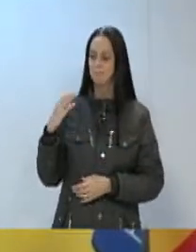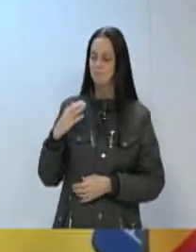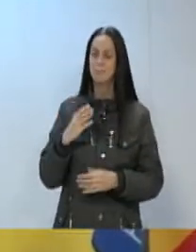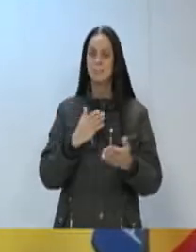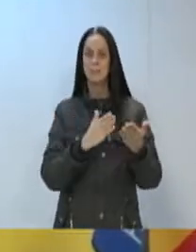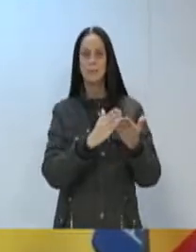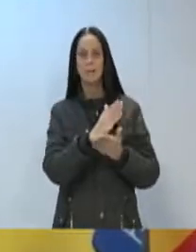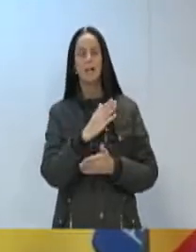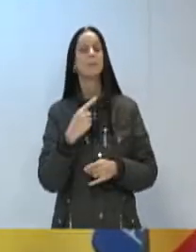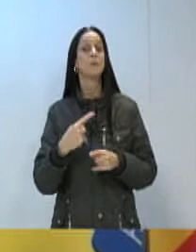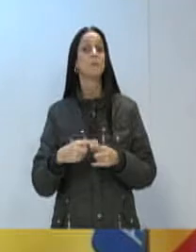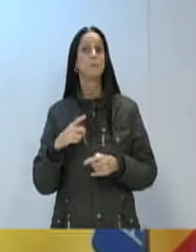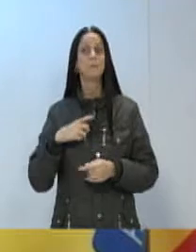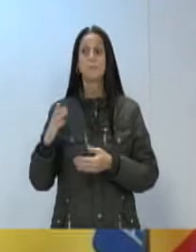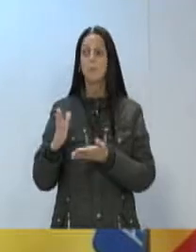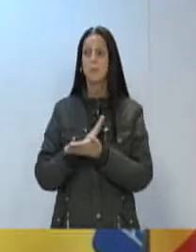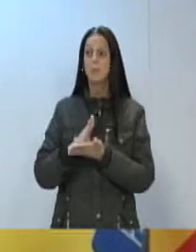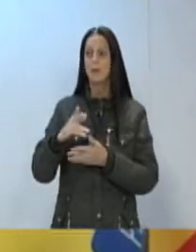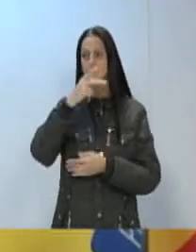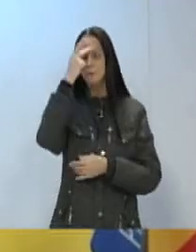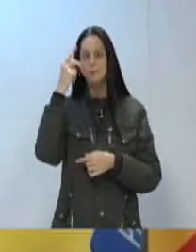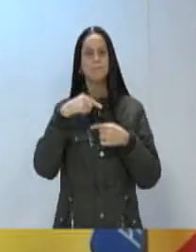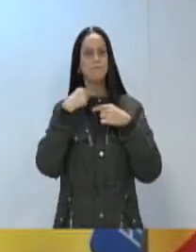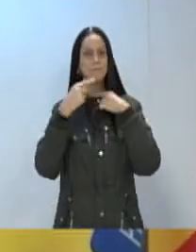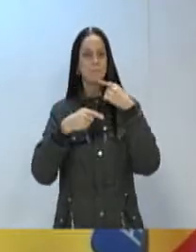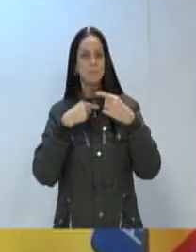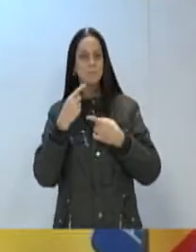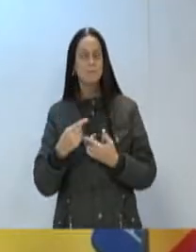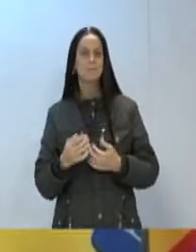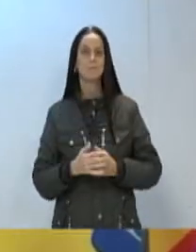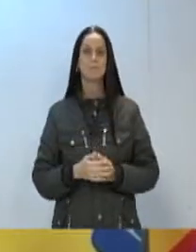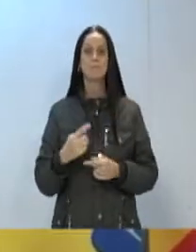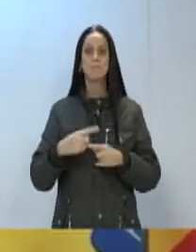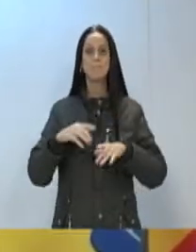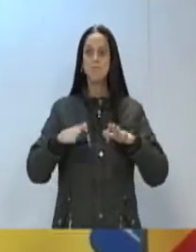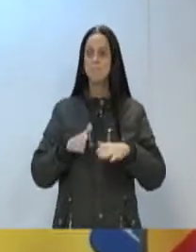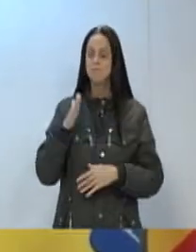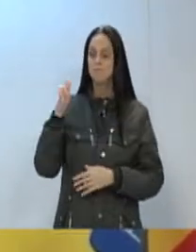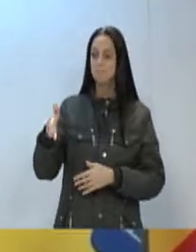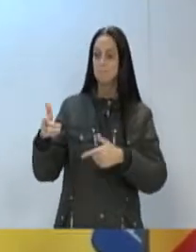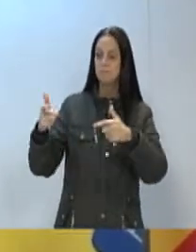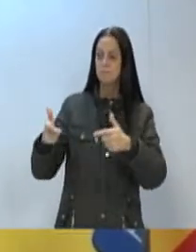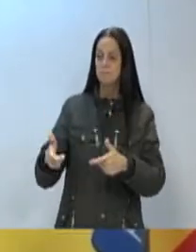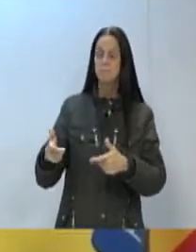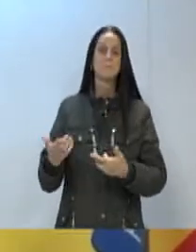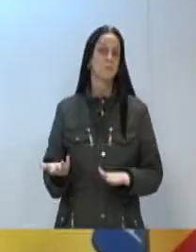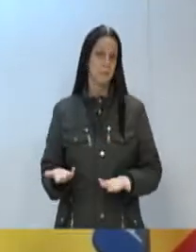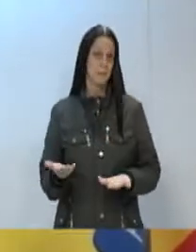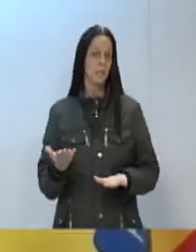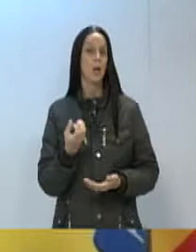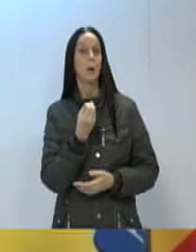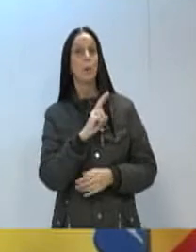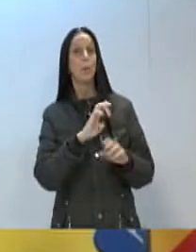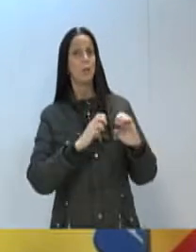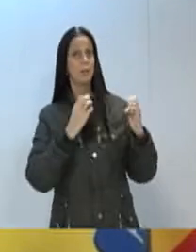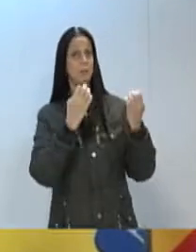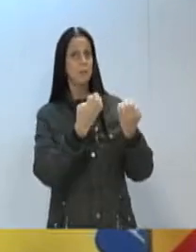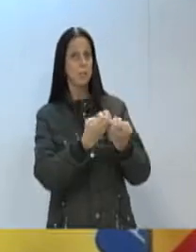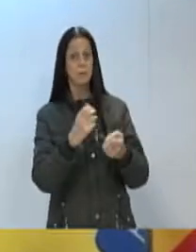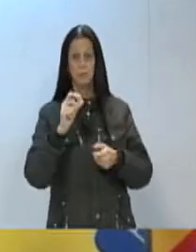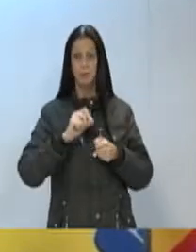porque algumas pessoas ainda tem dúvida em relação a ele por que chegam em alguns estabelecimentos ou alguns eventos que são realizados